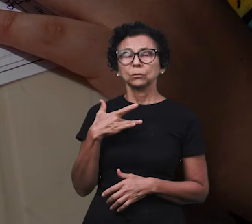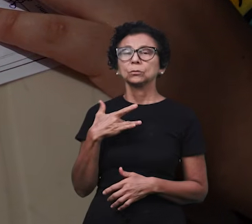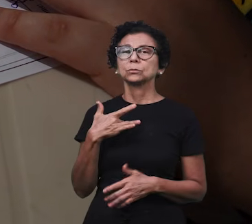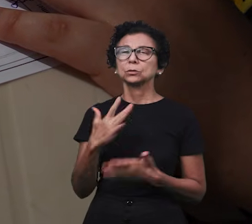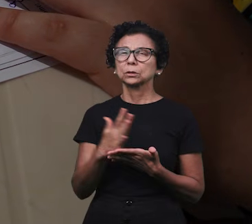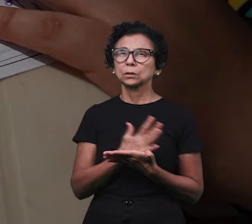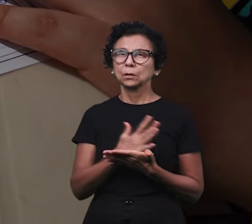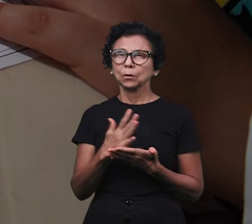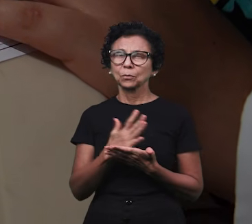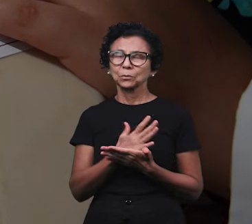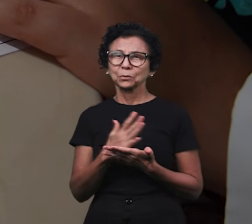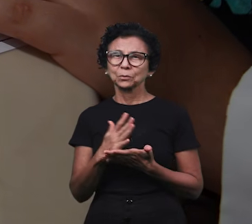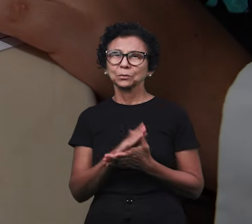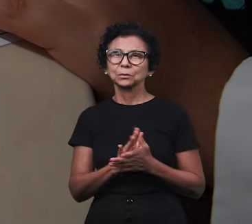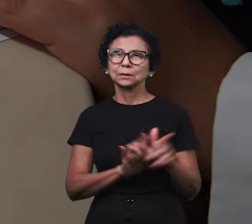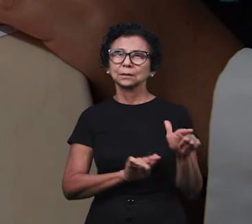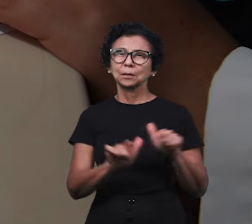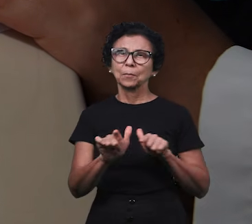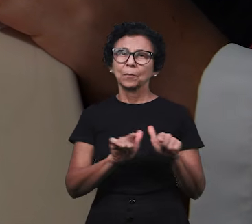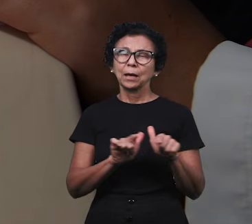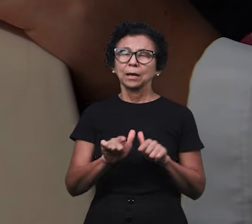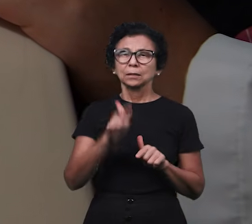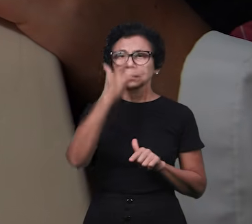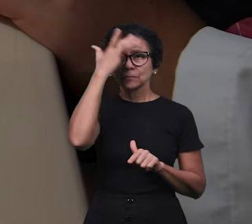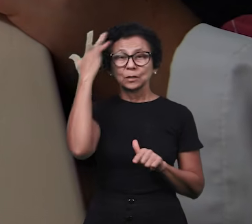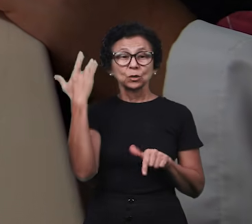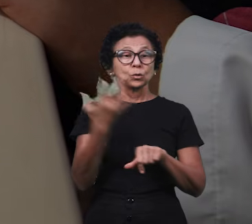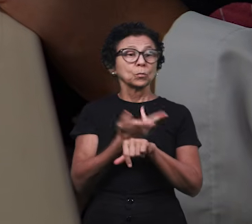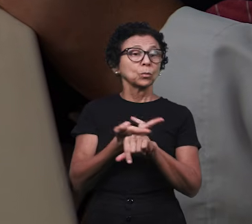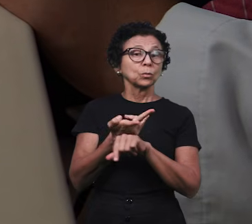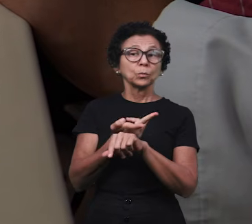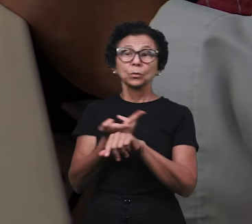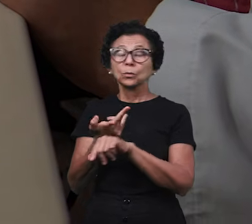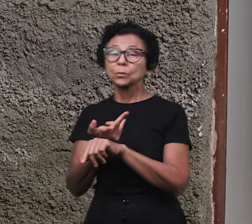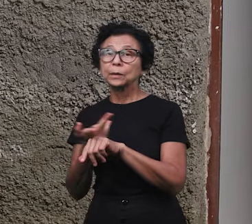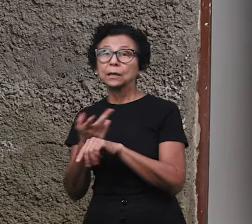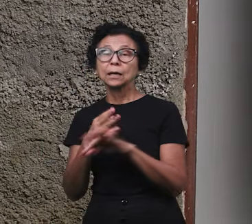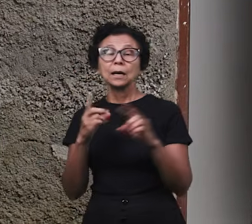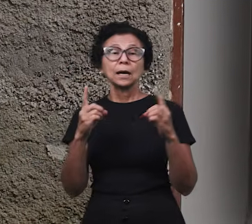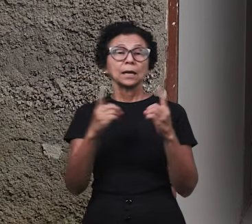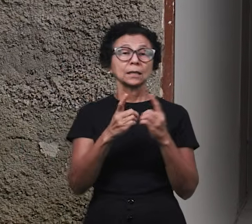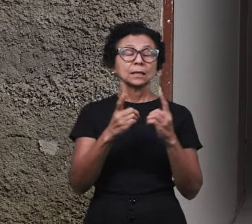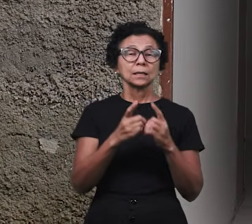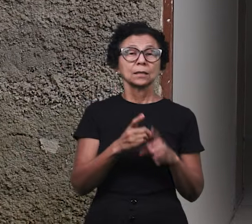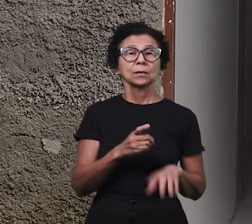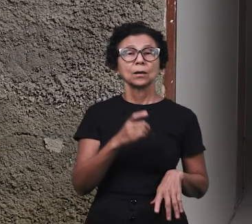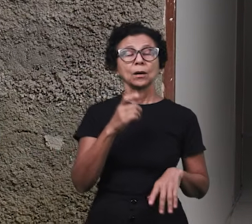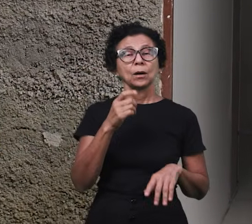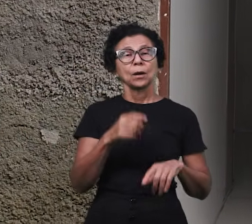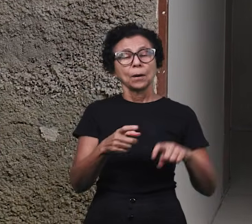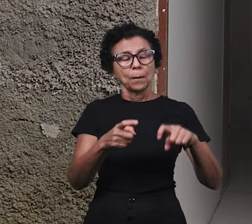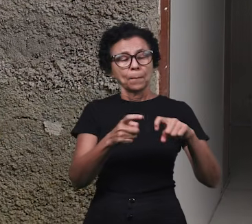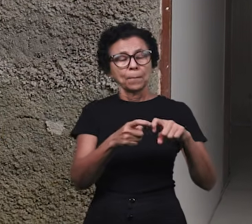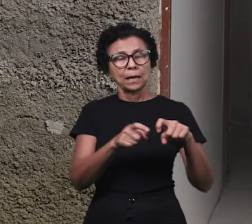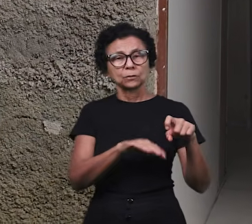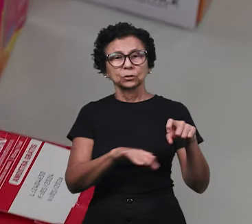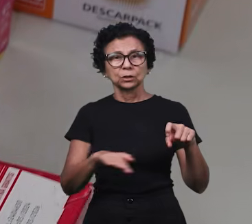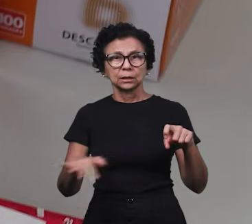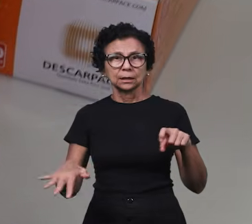saúde concentra alguns dos serviços mais procurados dessa edição. O público encontra atendimento com